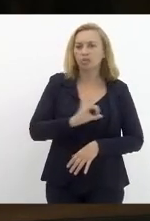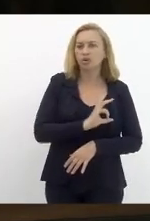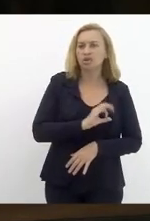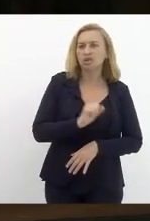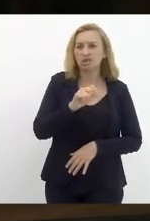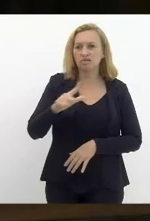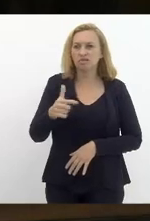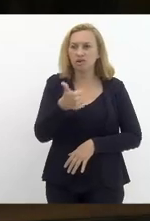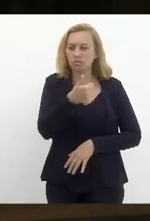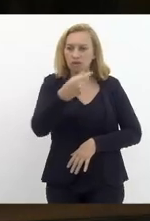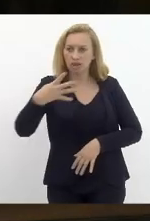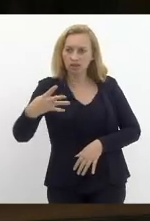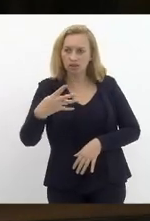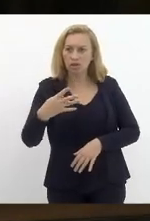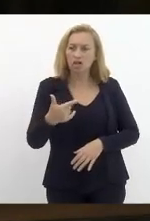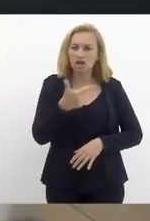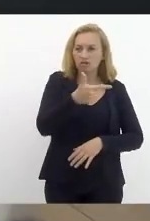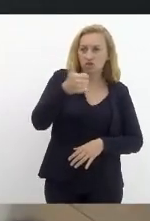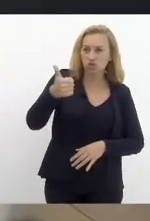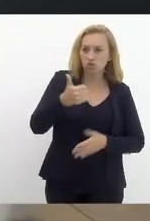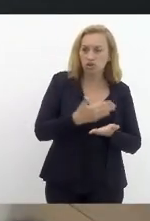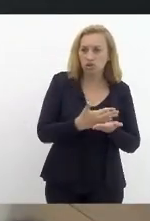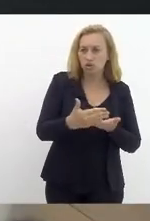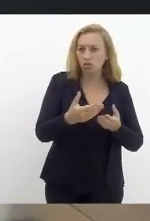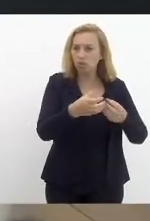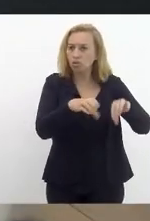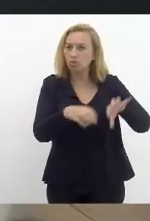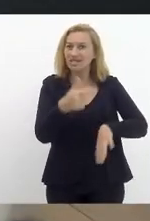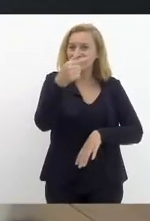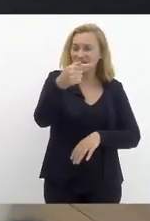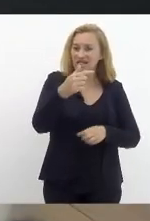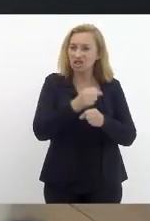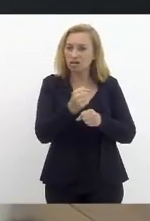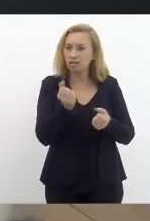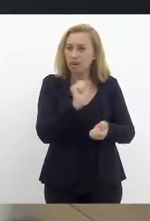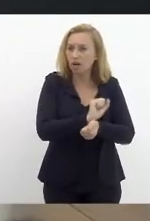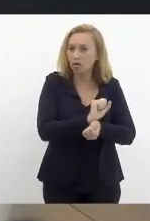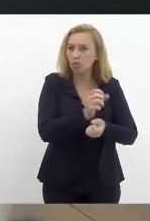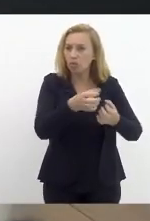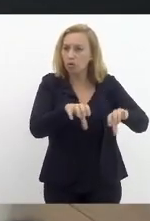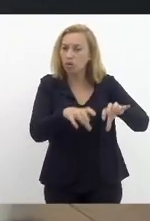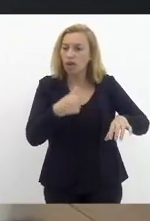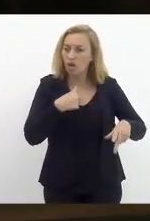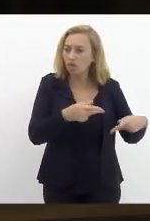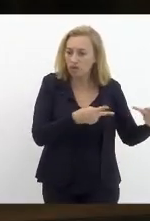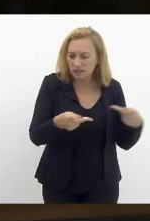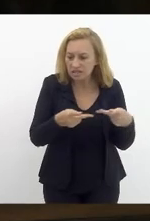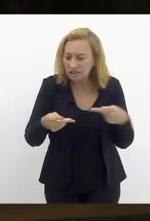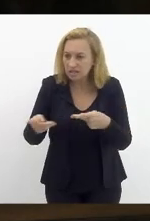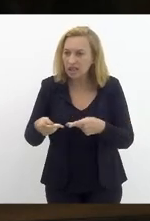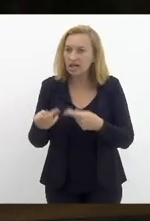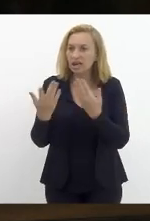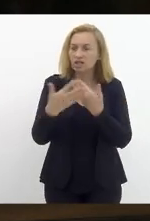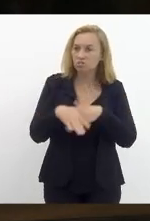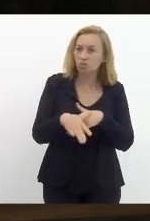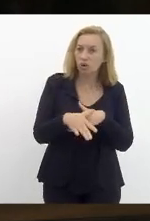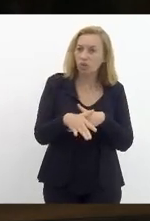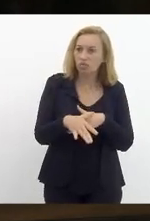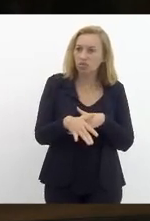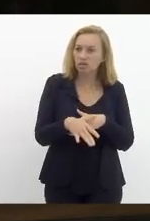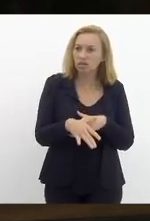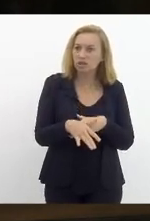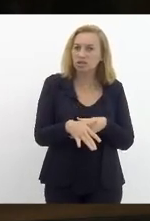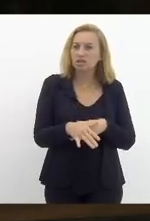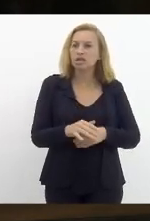Então, em 21 é que começou a fazer um concurso. Então, 7 anos sem concurso. E eu visitei as provas, e as provas